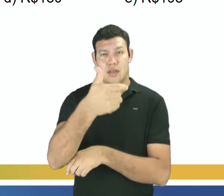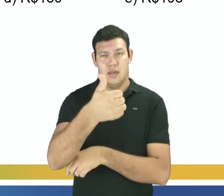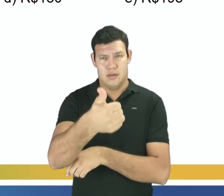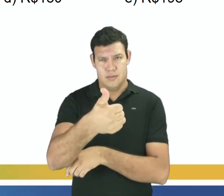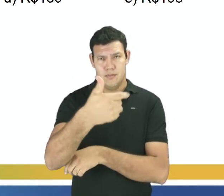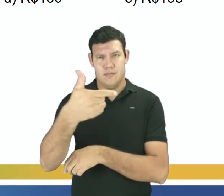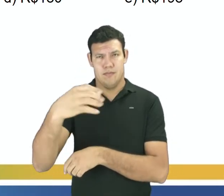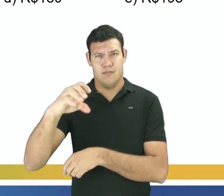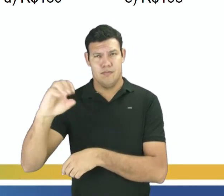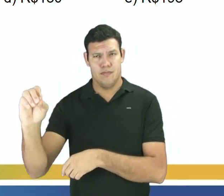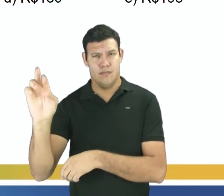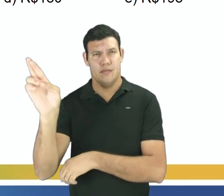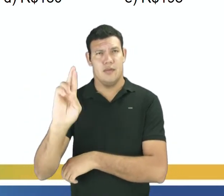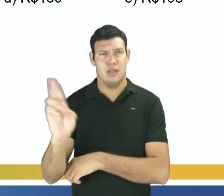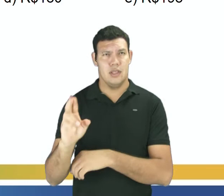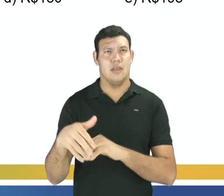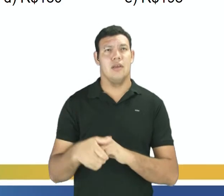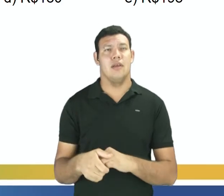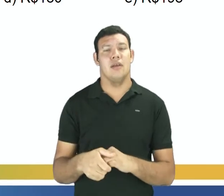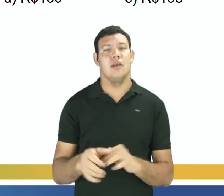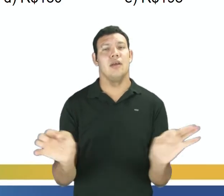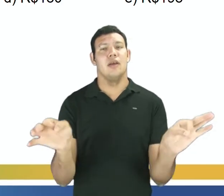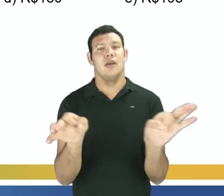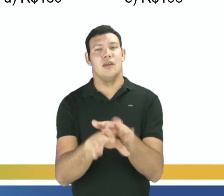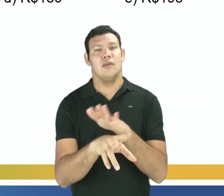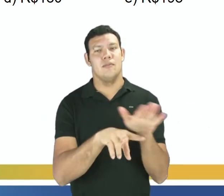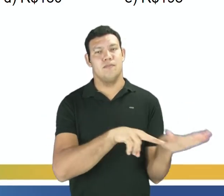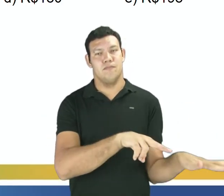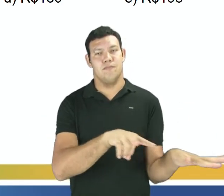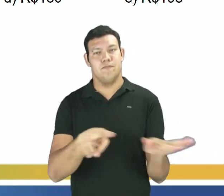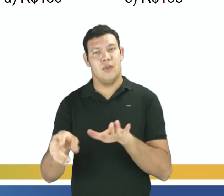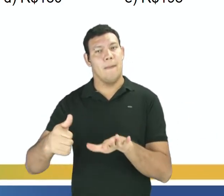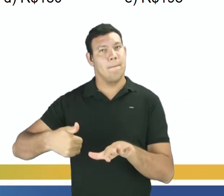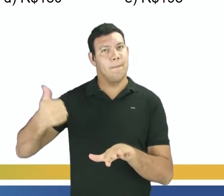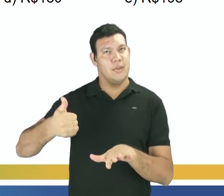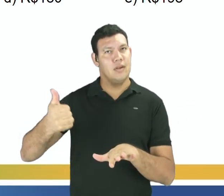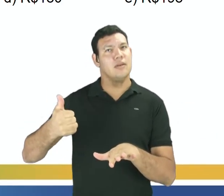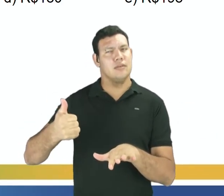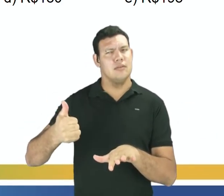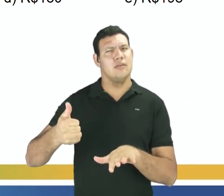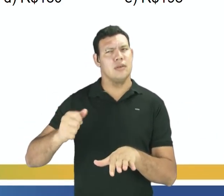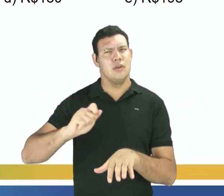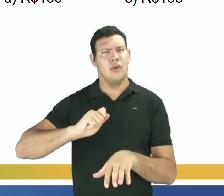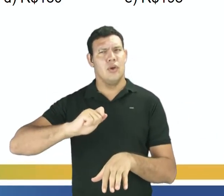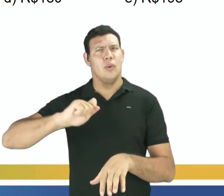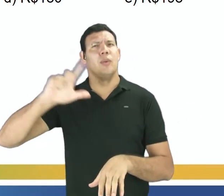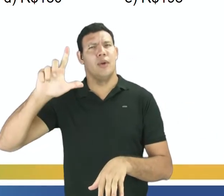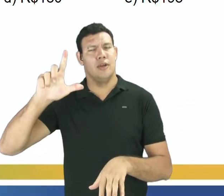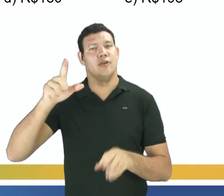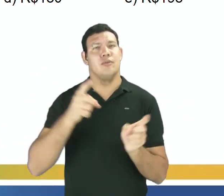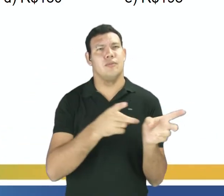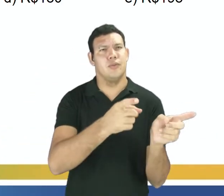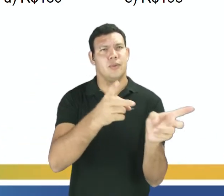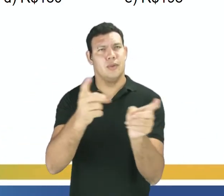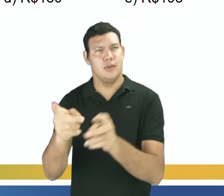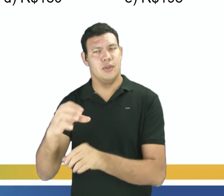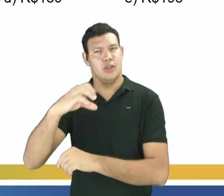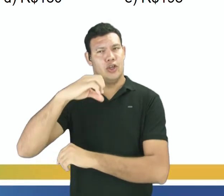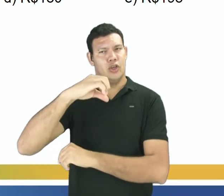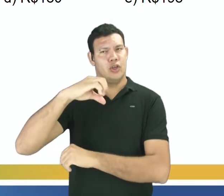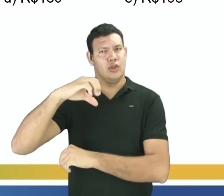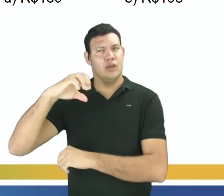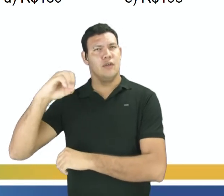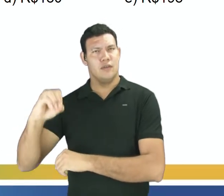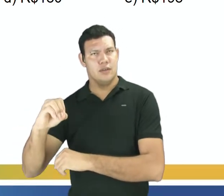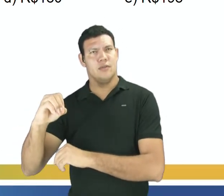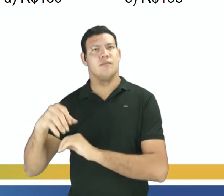1.200. Ao término da primeira semana, esse novo funcionário conseguiu aumentar as vendas para 990 e foi